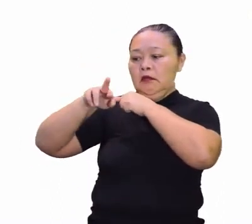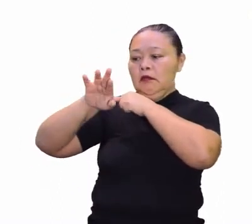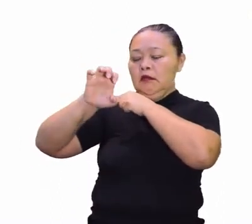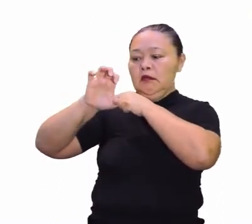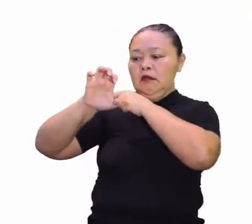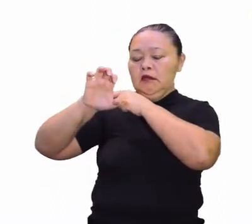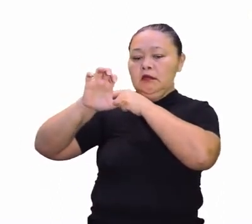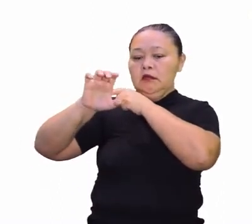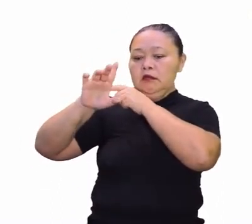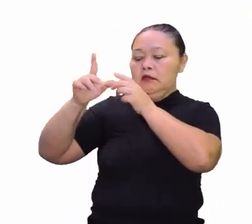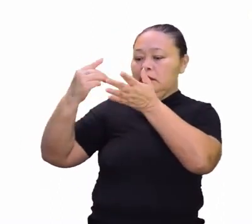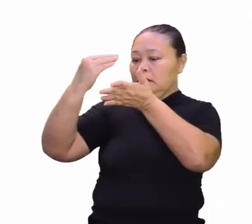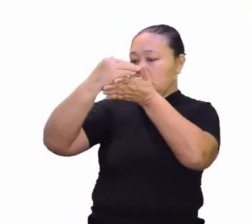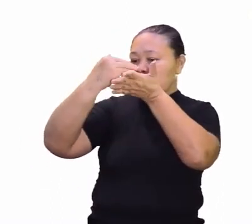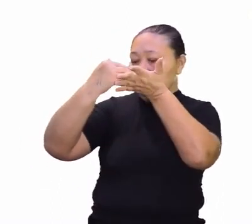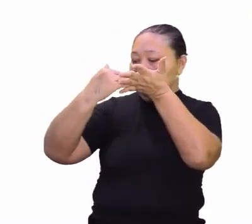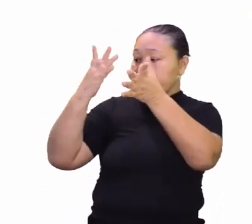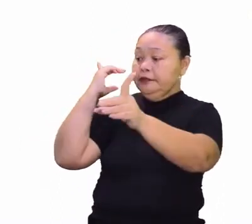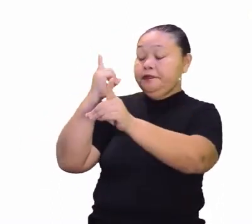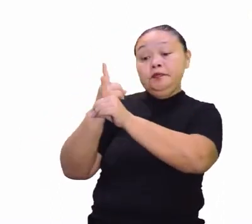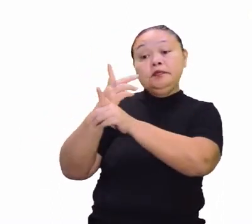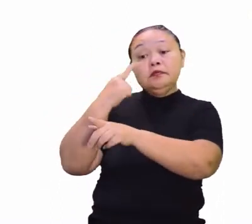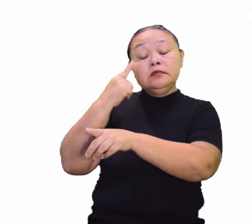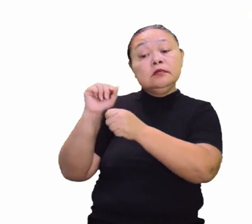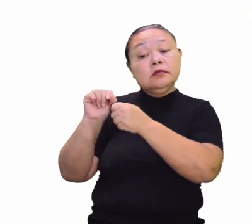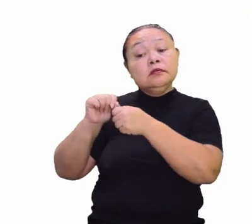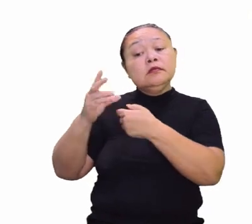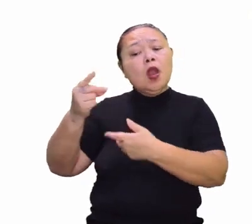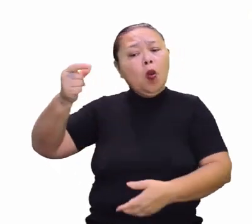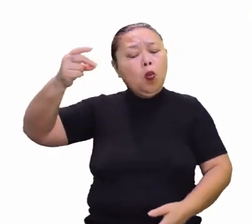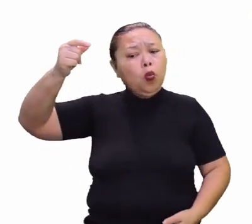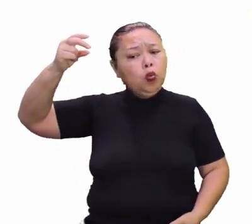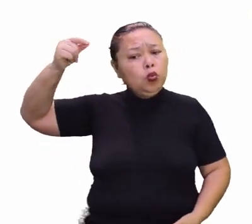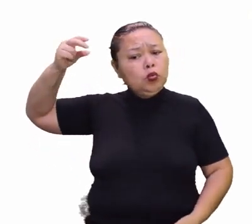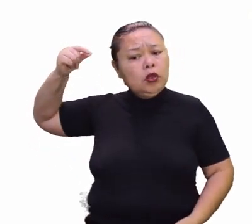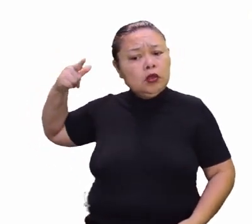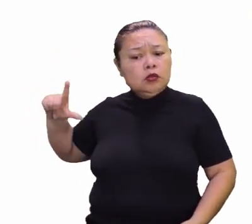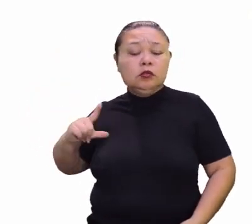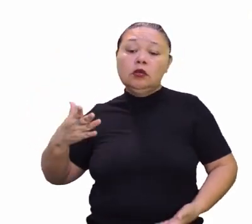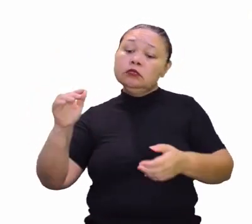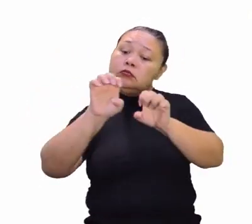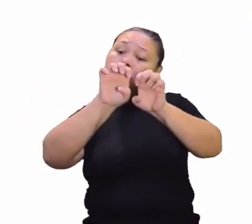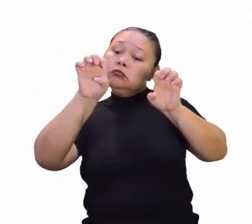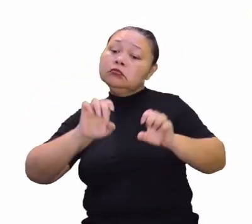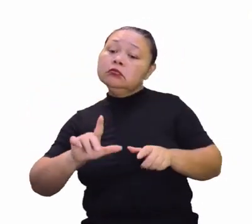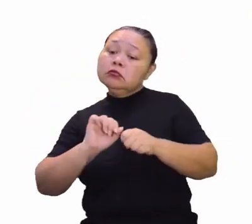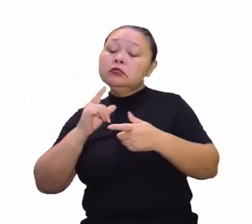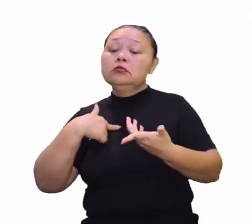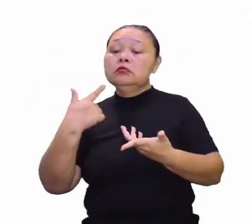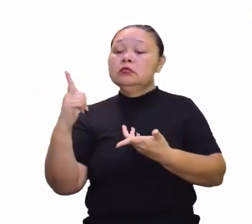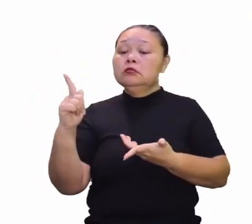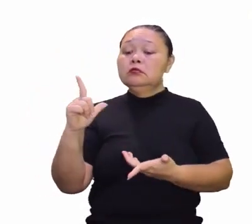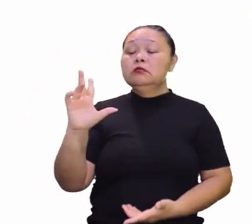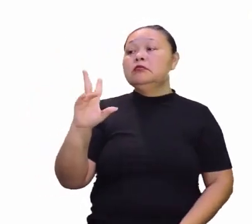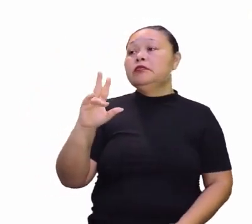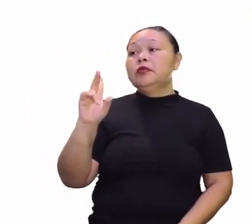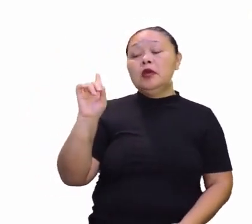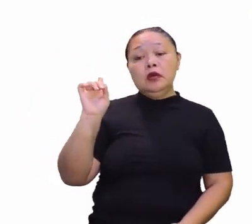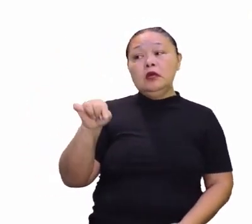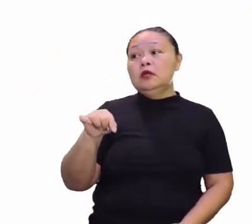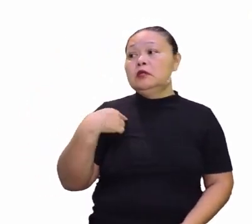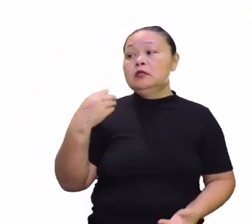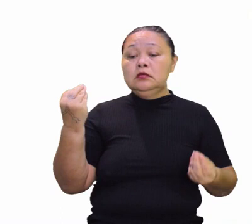uma tabela geológica, você vai identificar. Então, há muito tempo, essa estrutura geológica ela